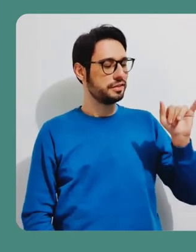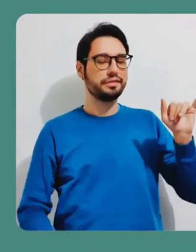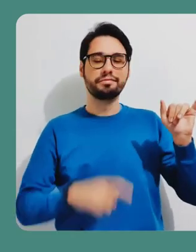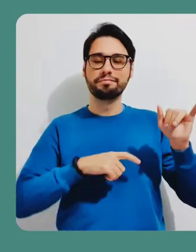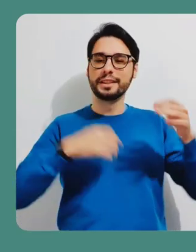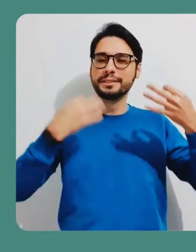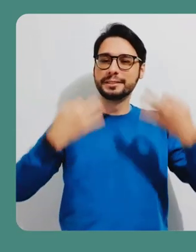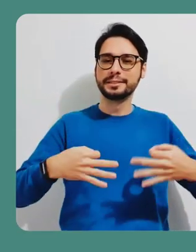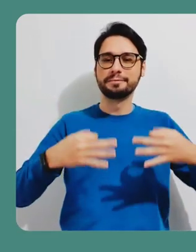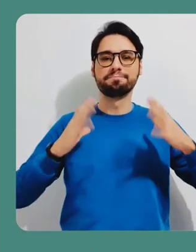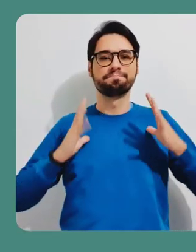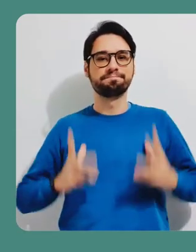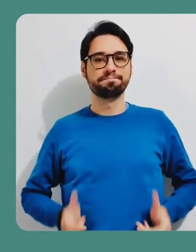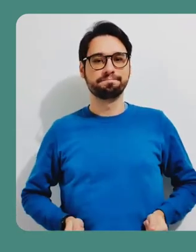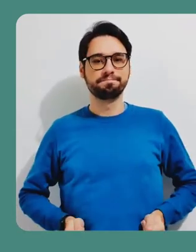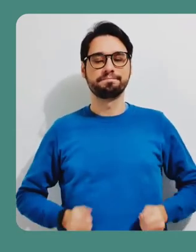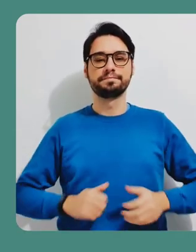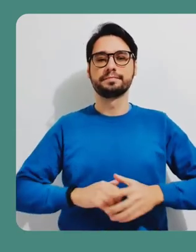software audacity